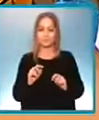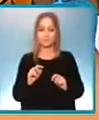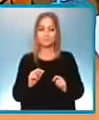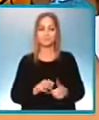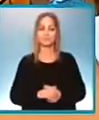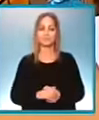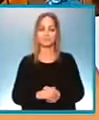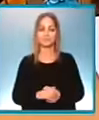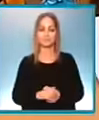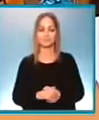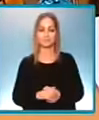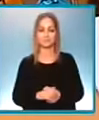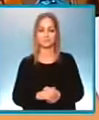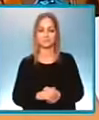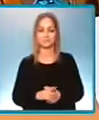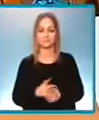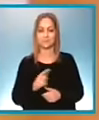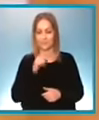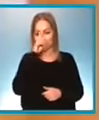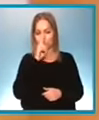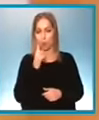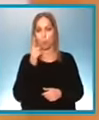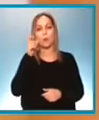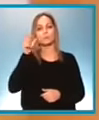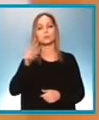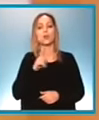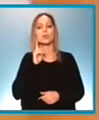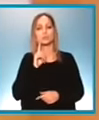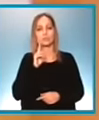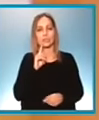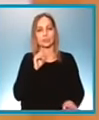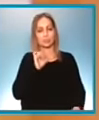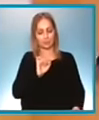Atenção. Lembra-se de uma das pessoas que tenha sido muito importante quando depois